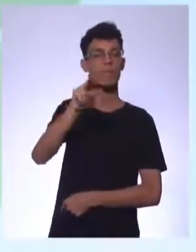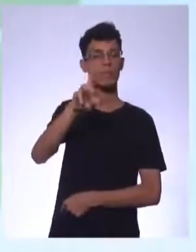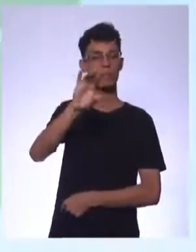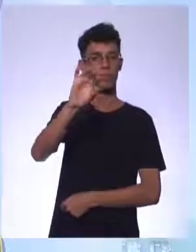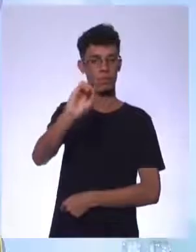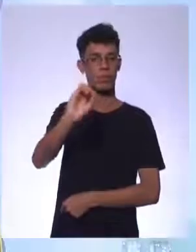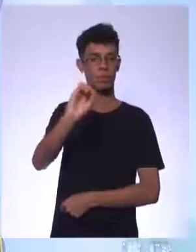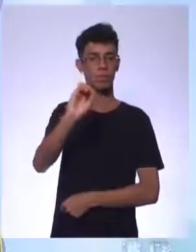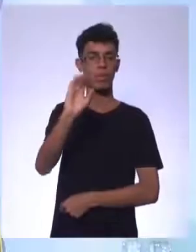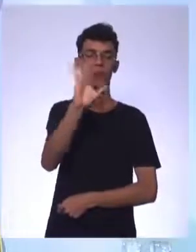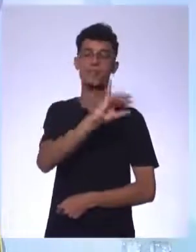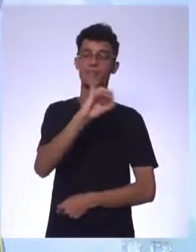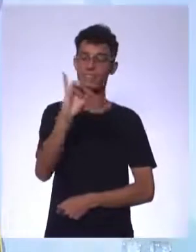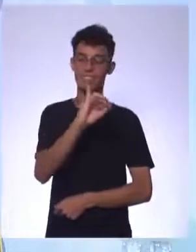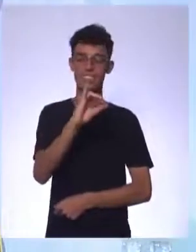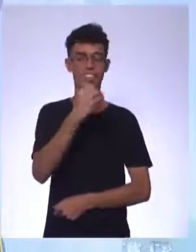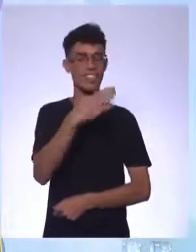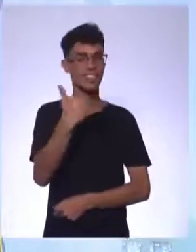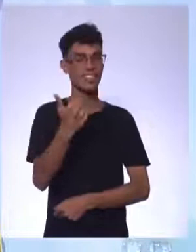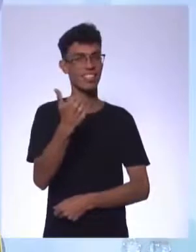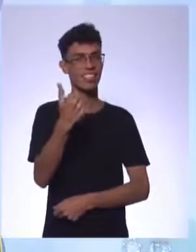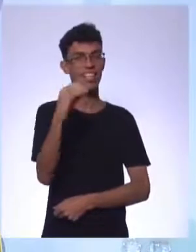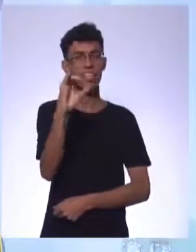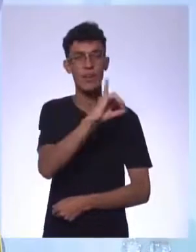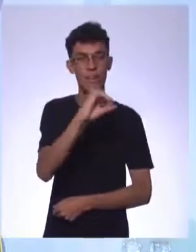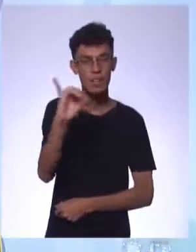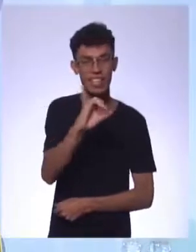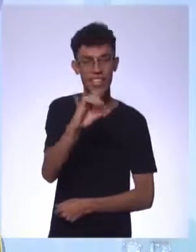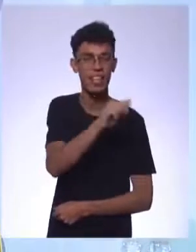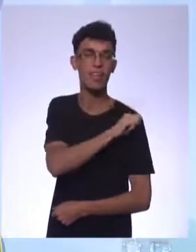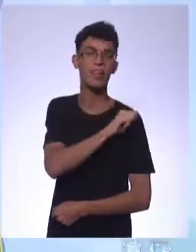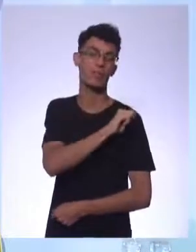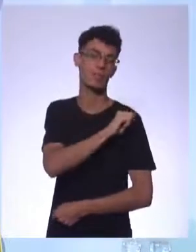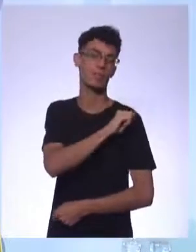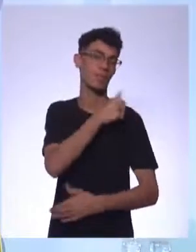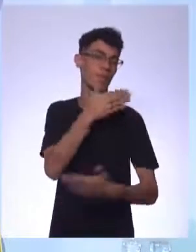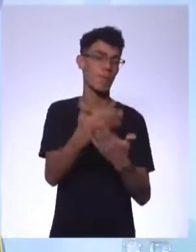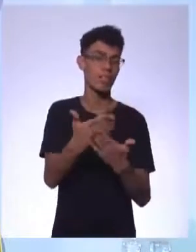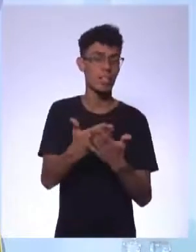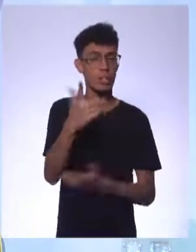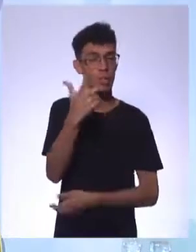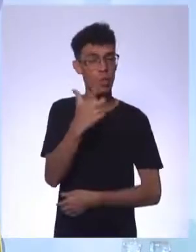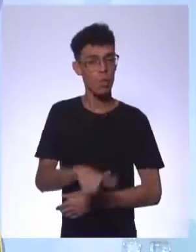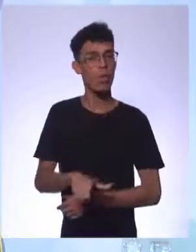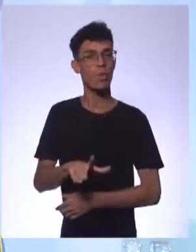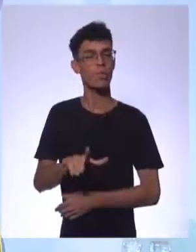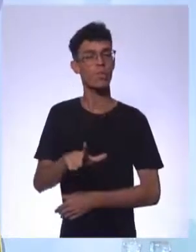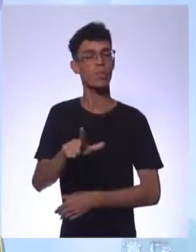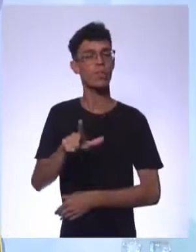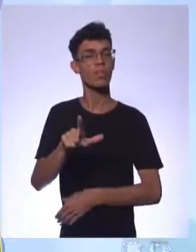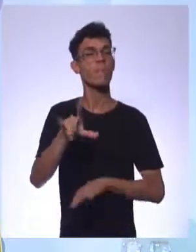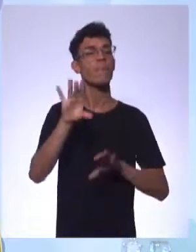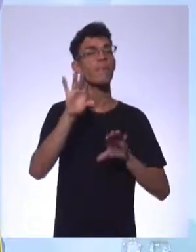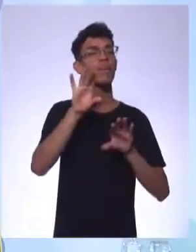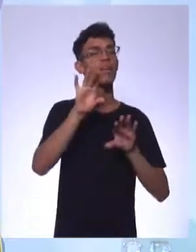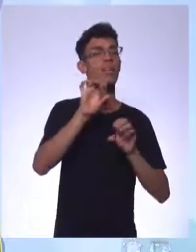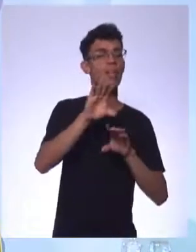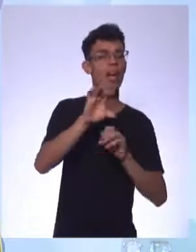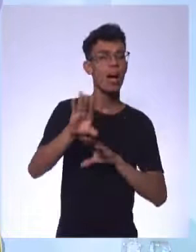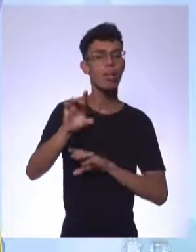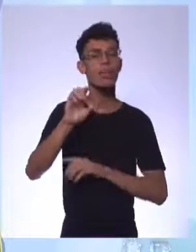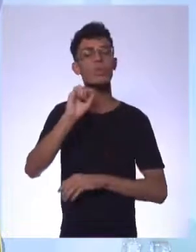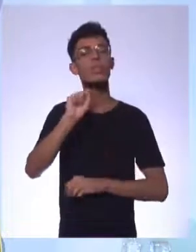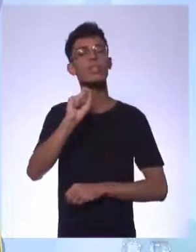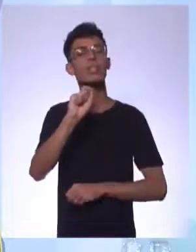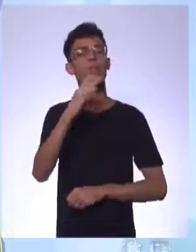tudo jóia? Olá, professora Tayana, tudo bem? Olá, queridíssimos estudantes. Estamos aqui mais uma vez para mais uma aula de língua portuguesa. Agora